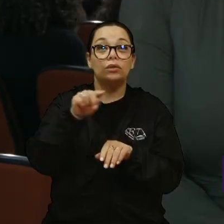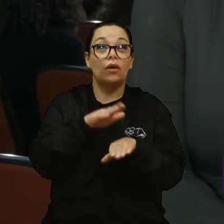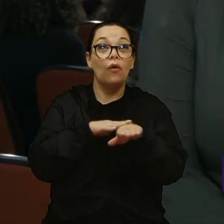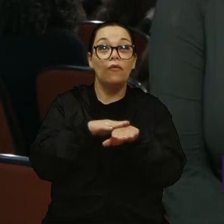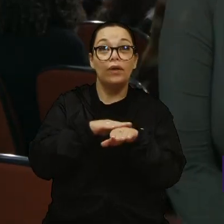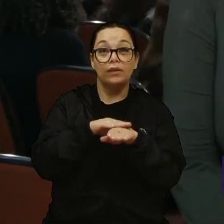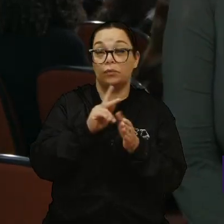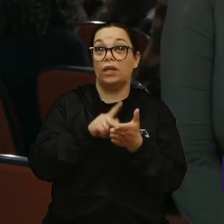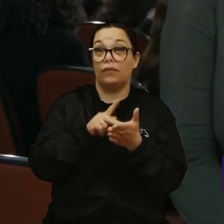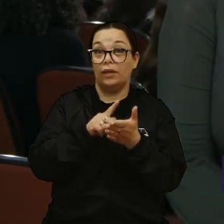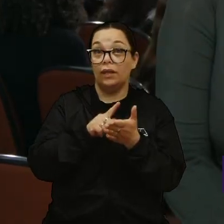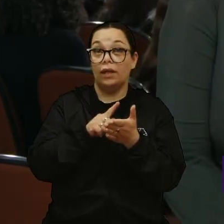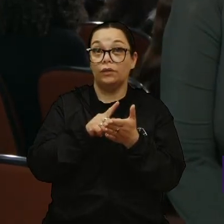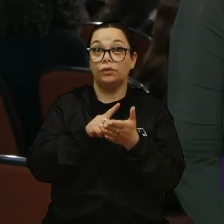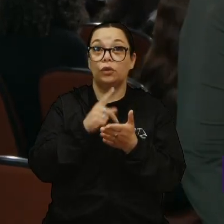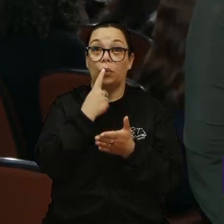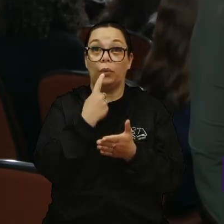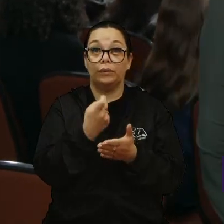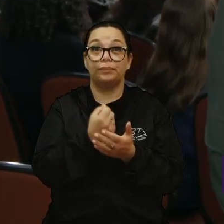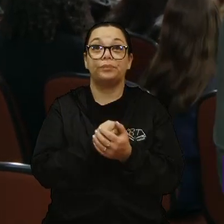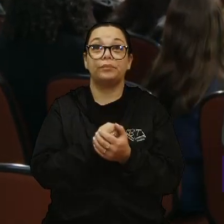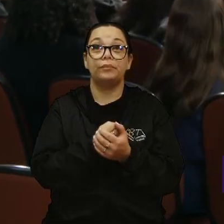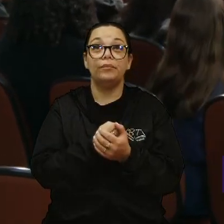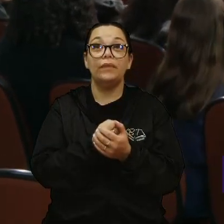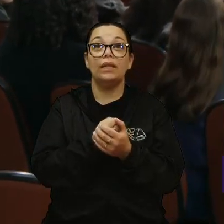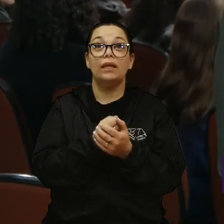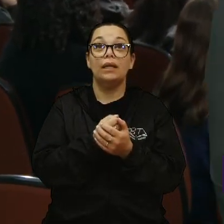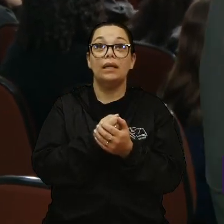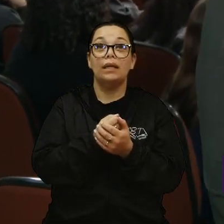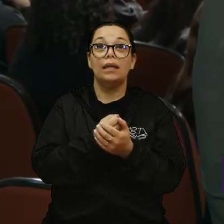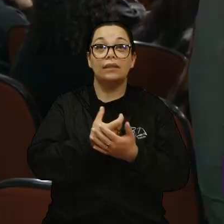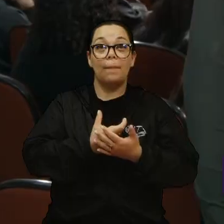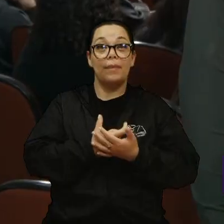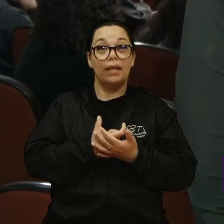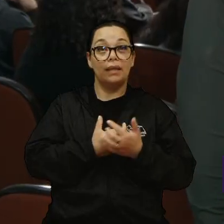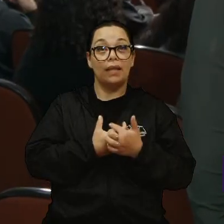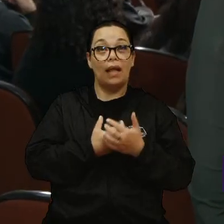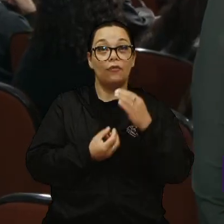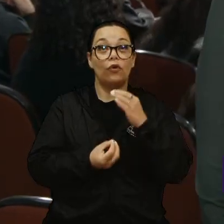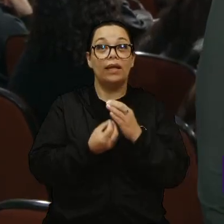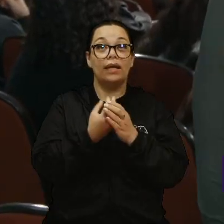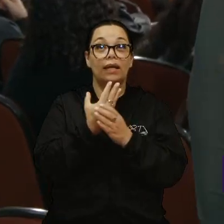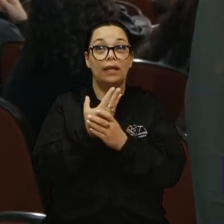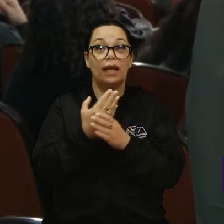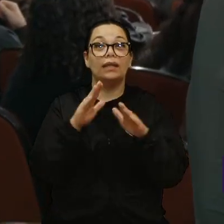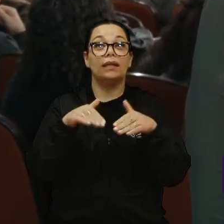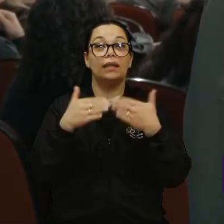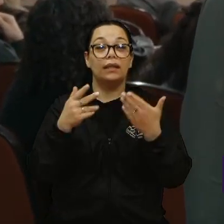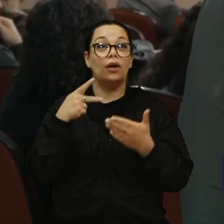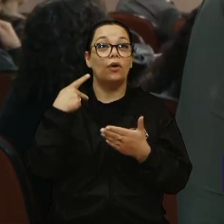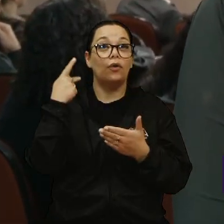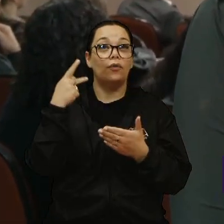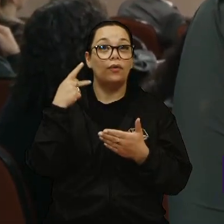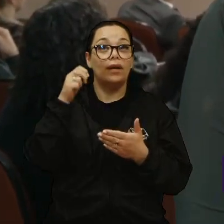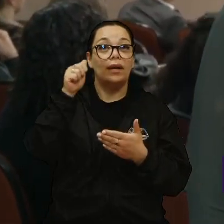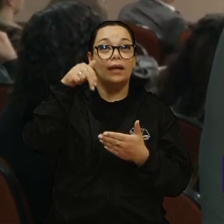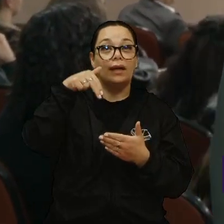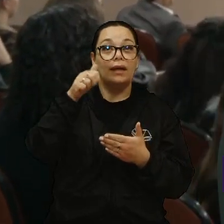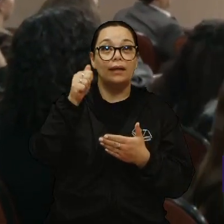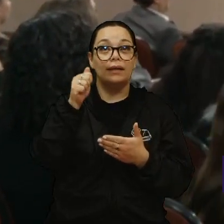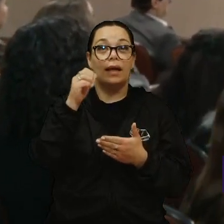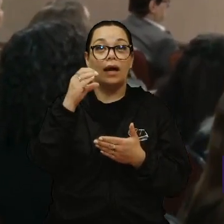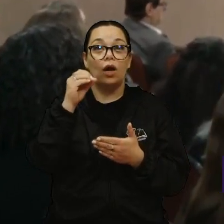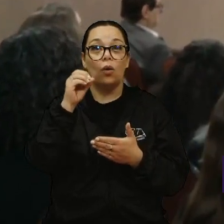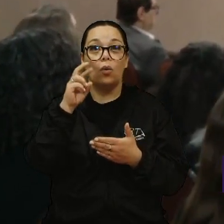verdade, né, vereadora Rose? Essa medalha ela foi criada aqui pela então vereadora Ana Corso, quando ela era presidente